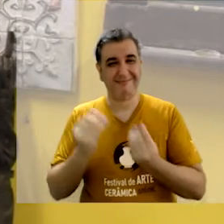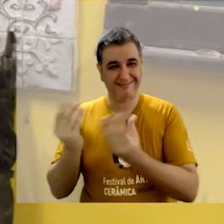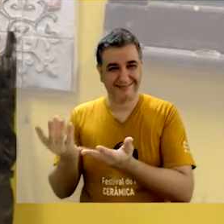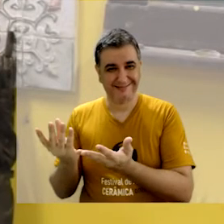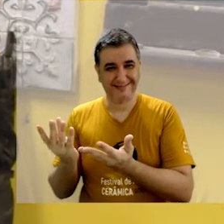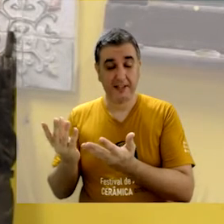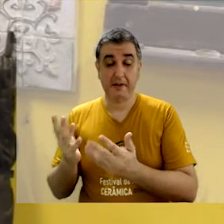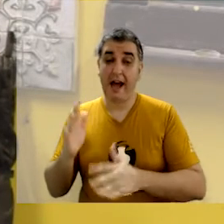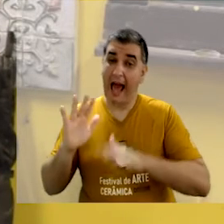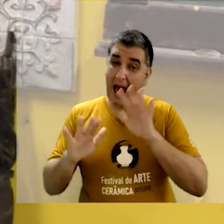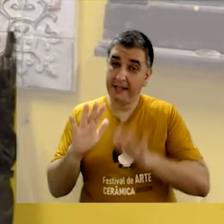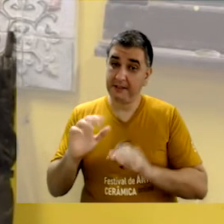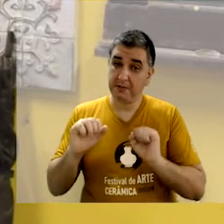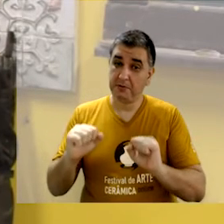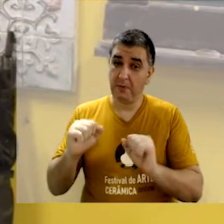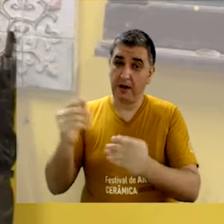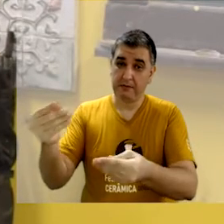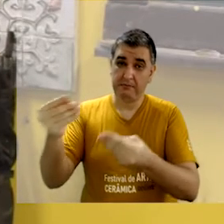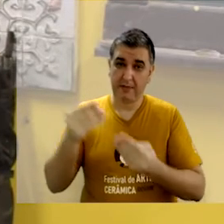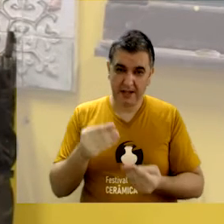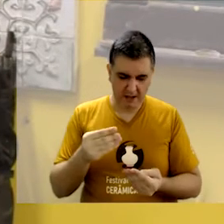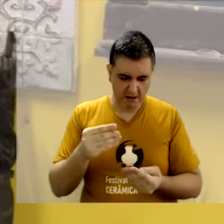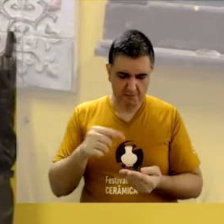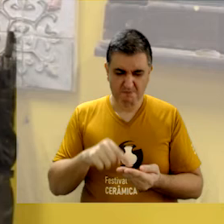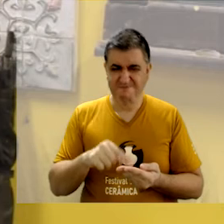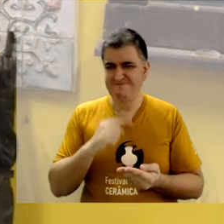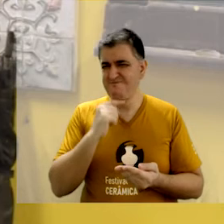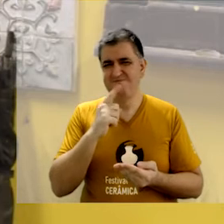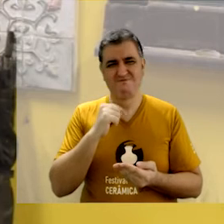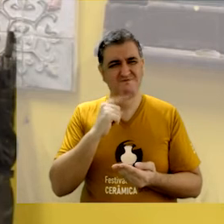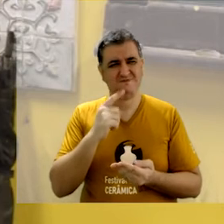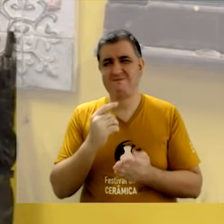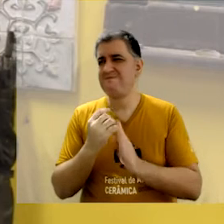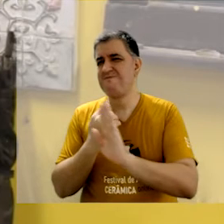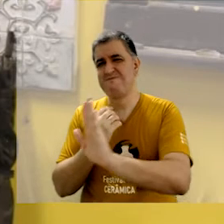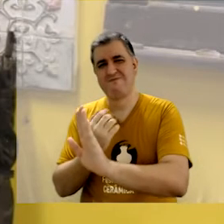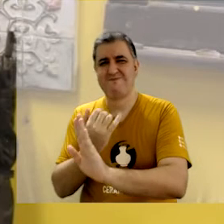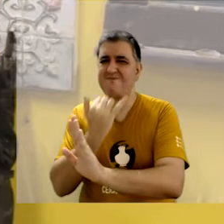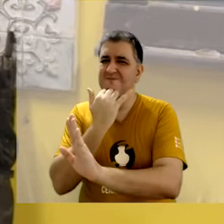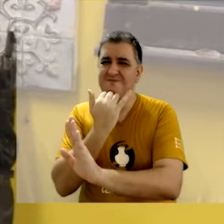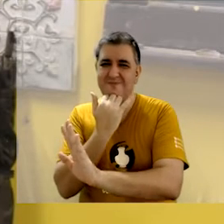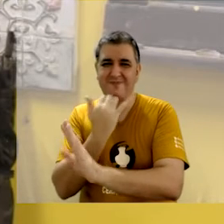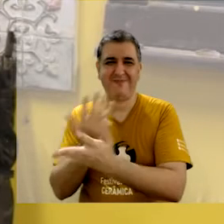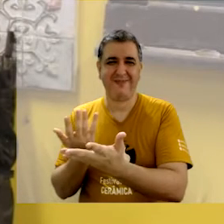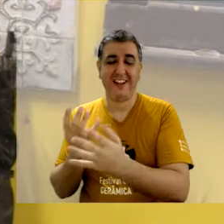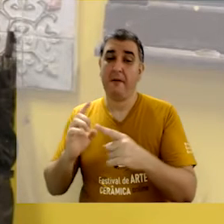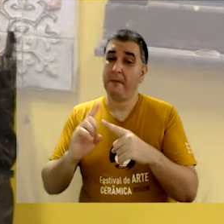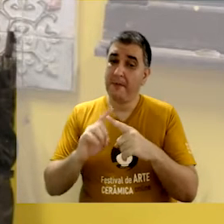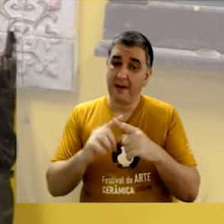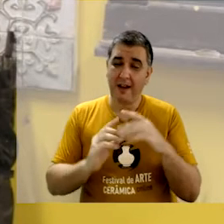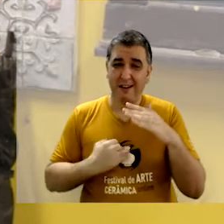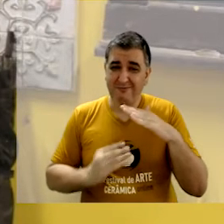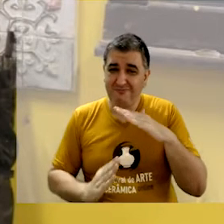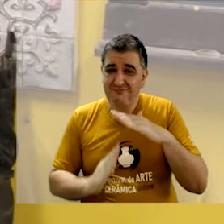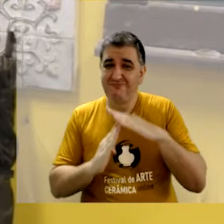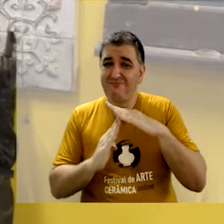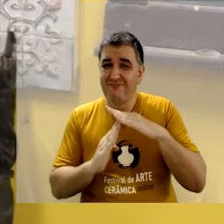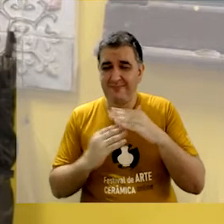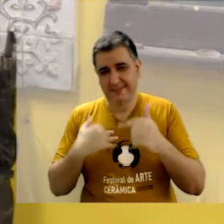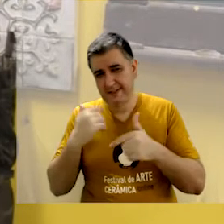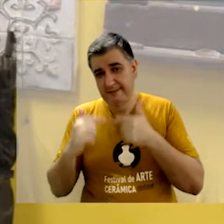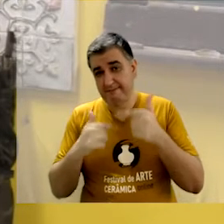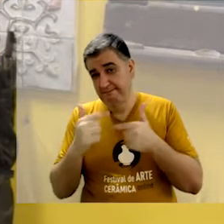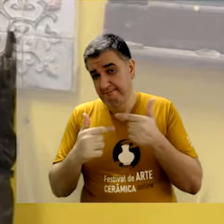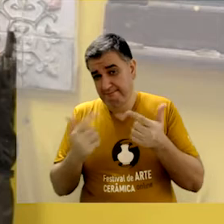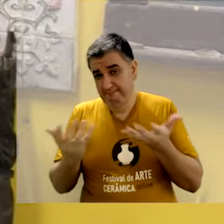pessoa. Mas assim, mexer com muitas técnicas, né, me dá a liberdade de me